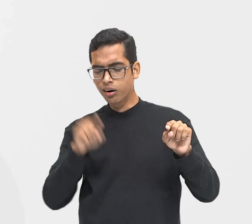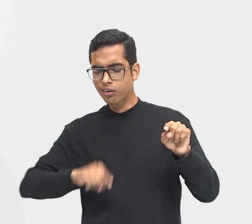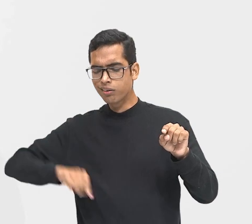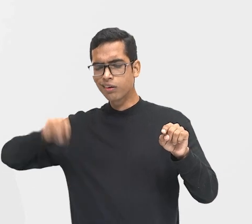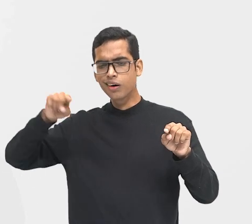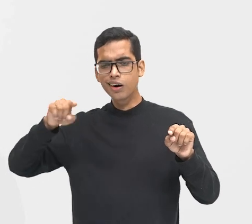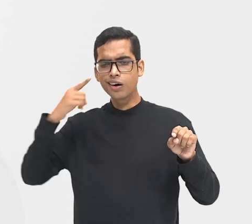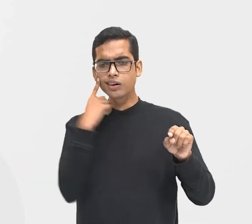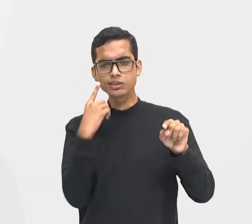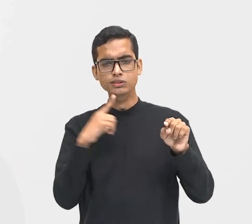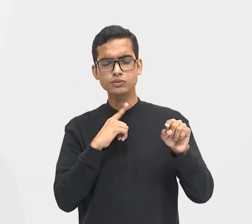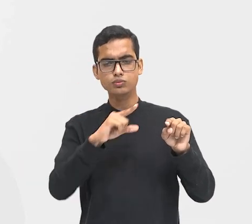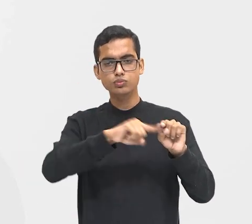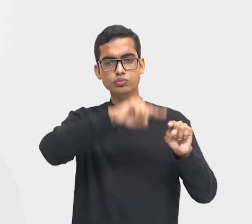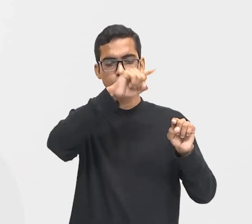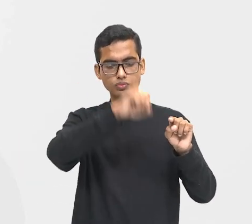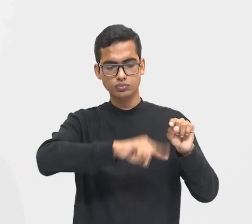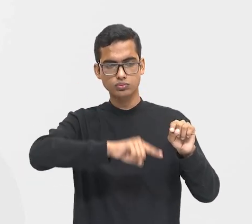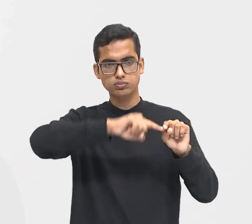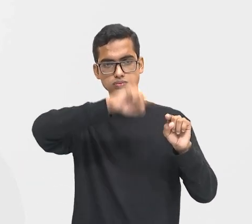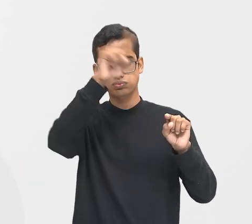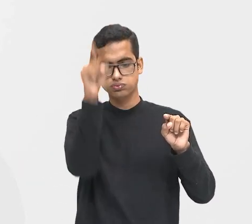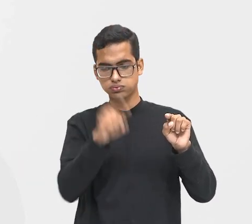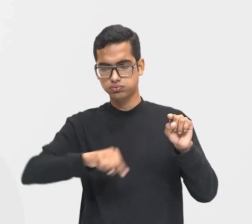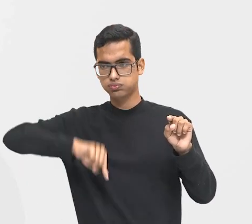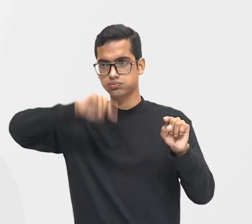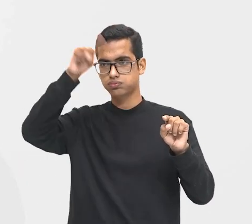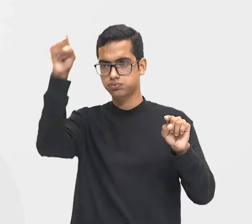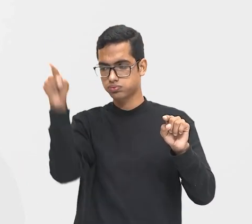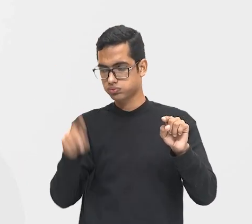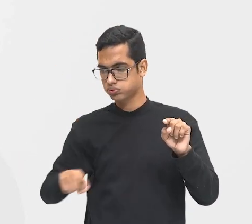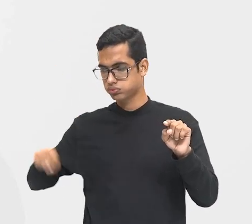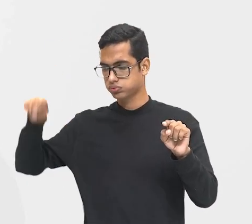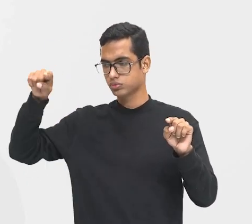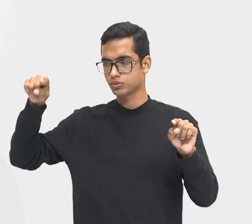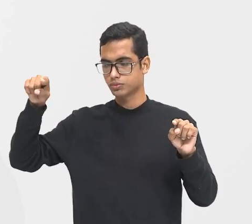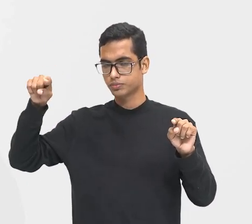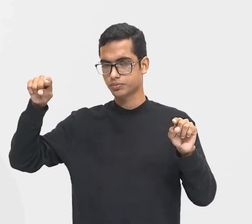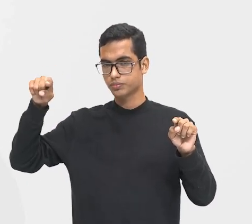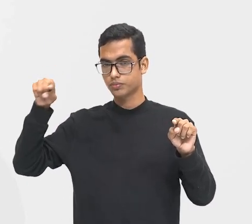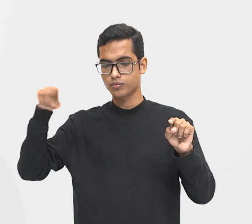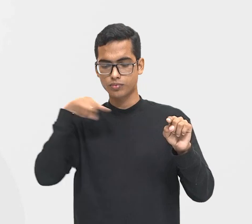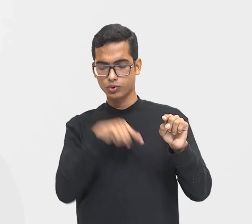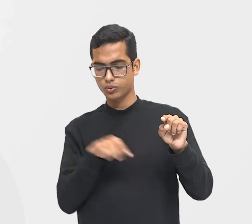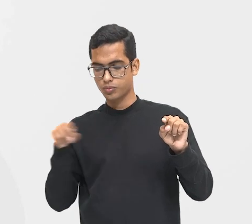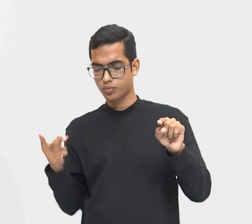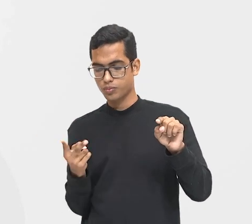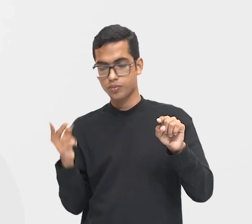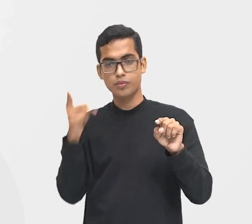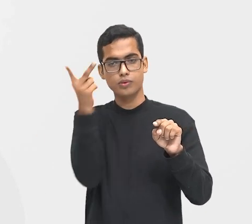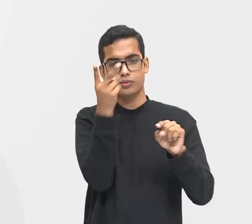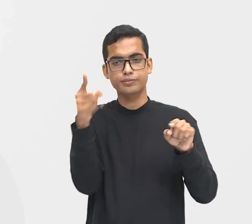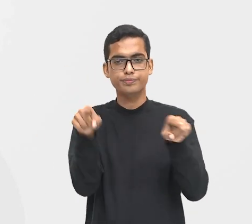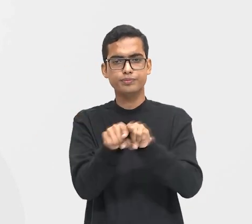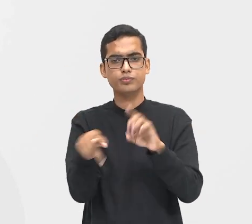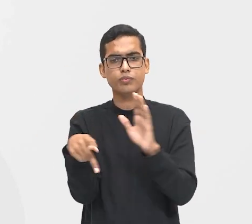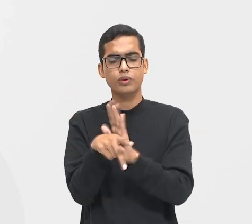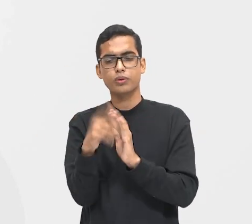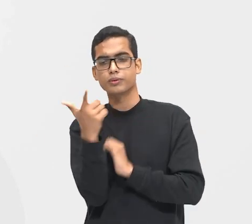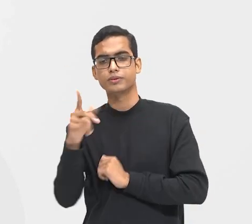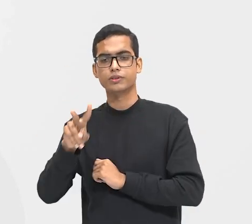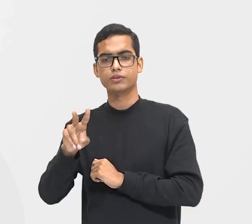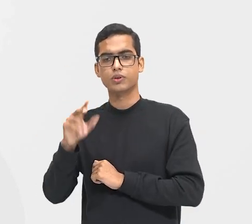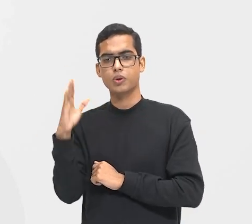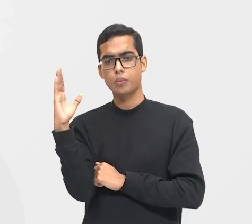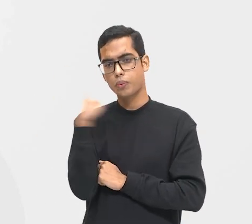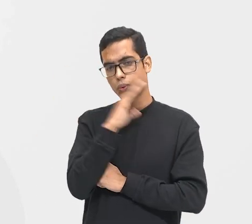ainda duas outras características na próxima imagem, que são a velocidade, e a velocidade ela vai depender